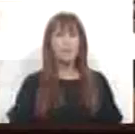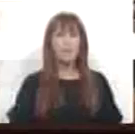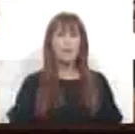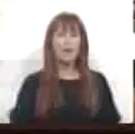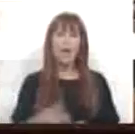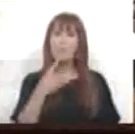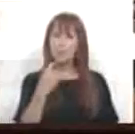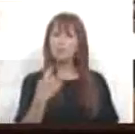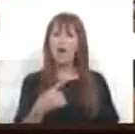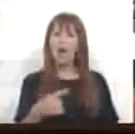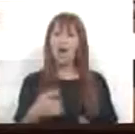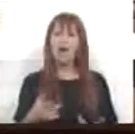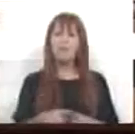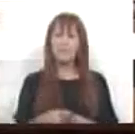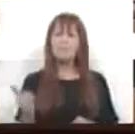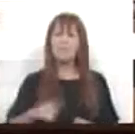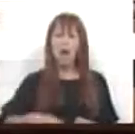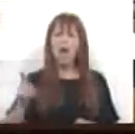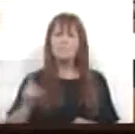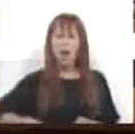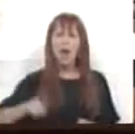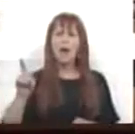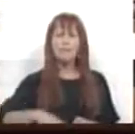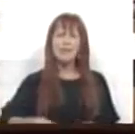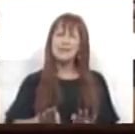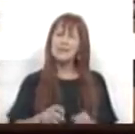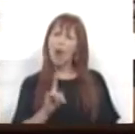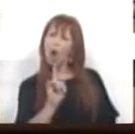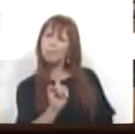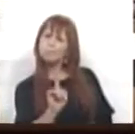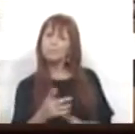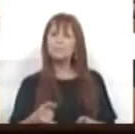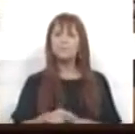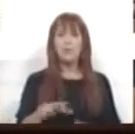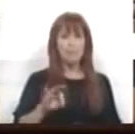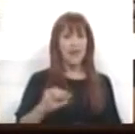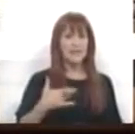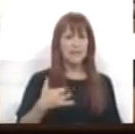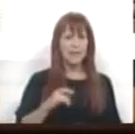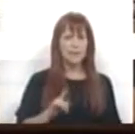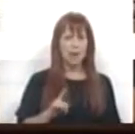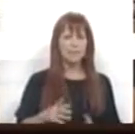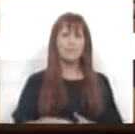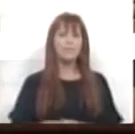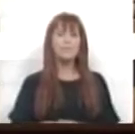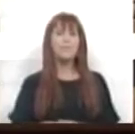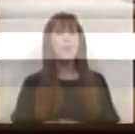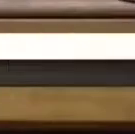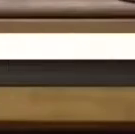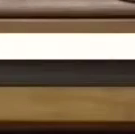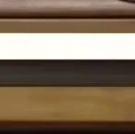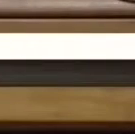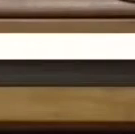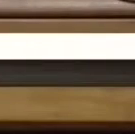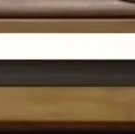Há uma pergunta que foi várias vezes feita em jeito de acusação por PSD e CDS. Viravam-se para o